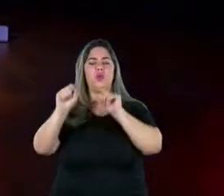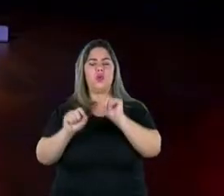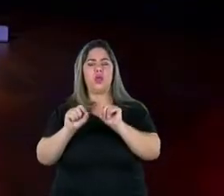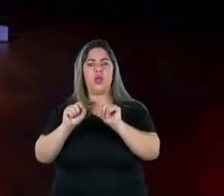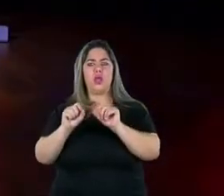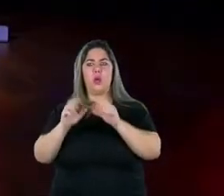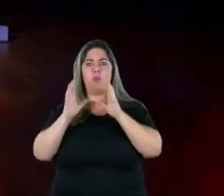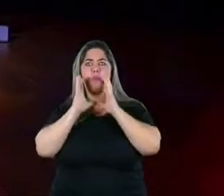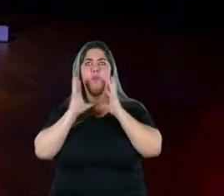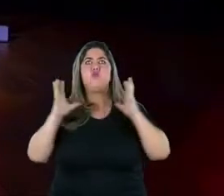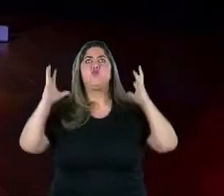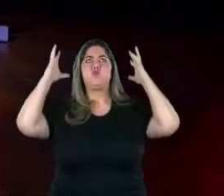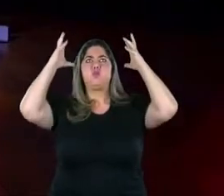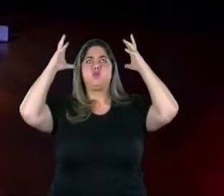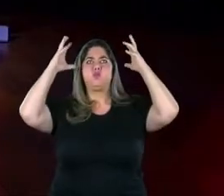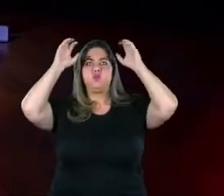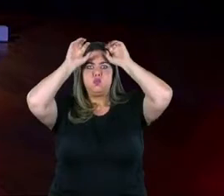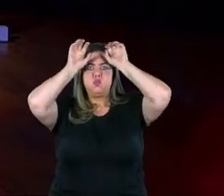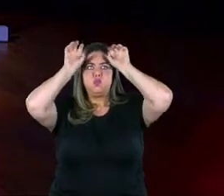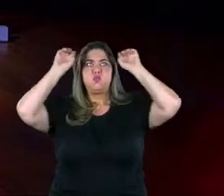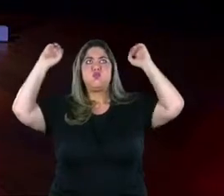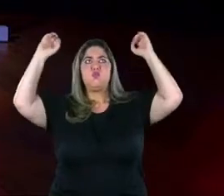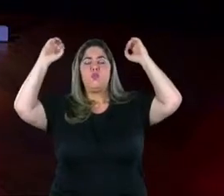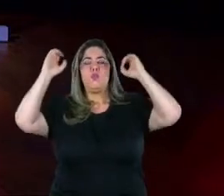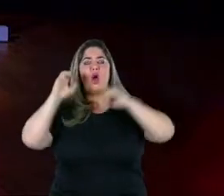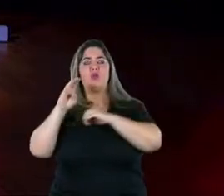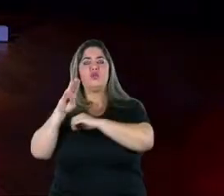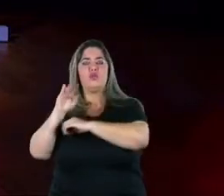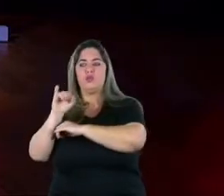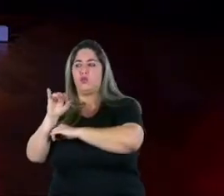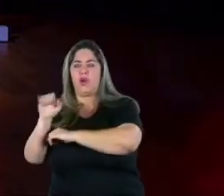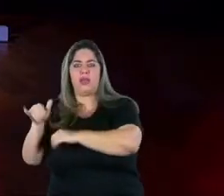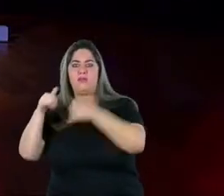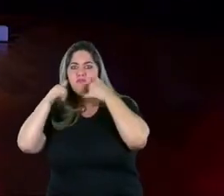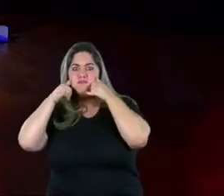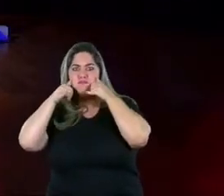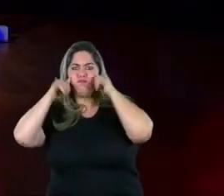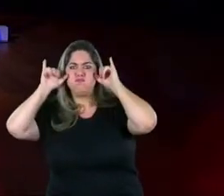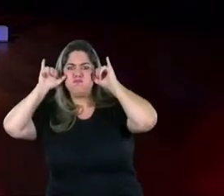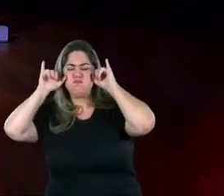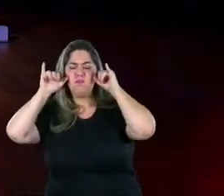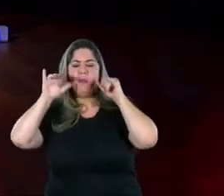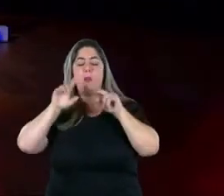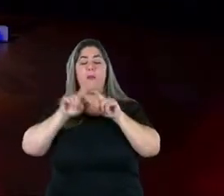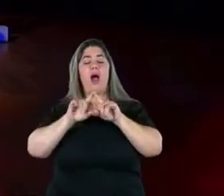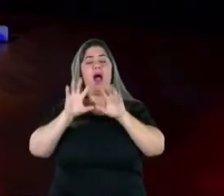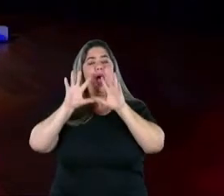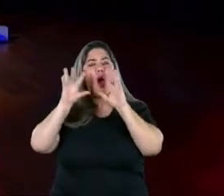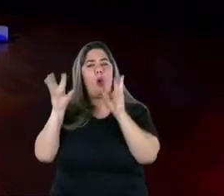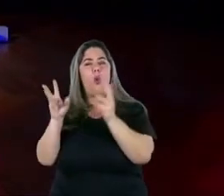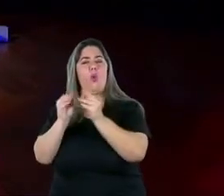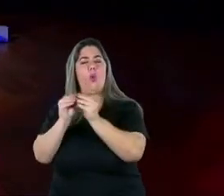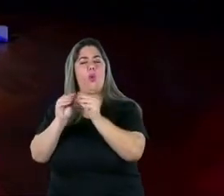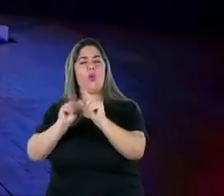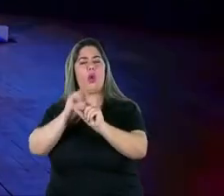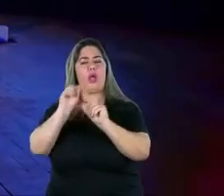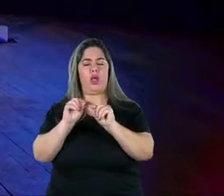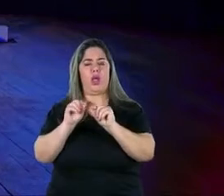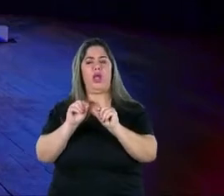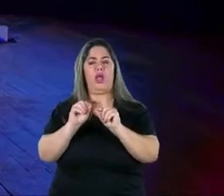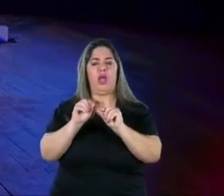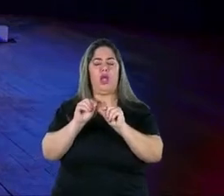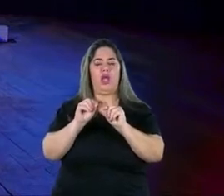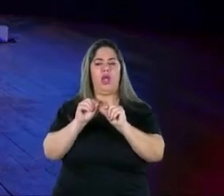Cap de Bo. E parece que é uma coisa simples, né? Mas ele resume um pouco da história